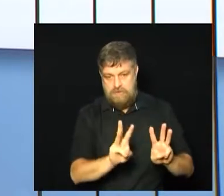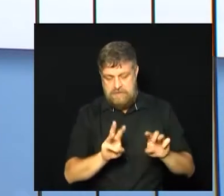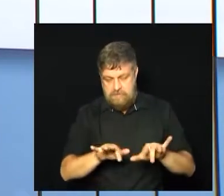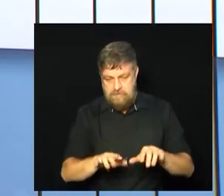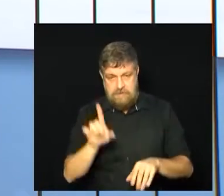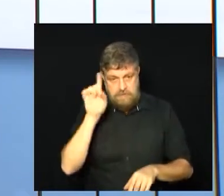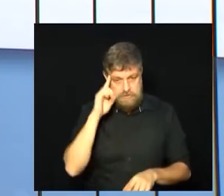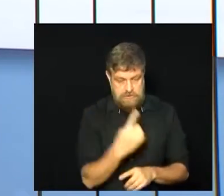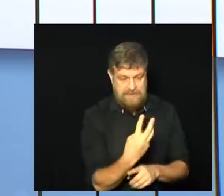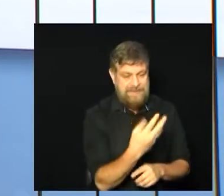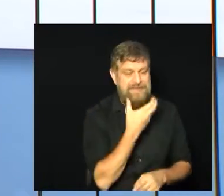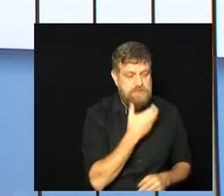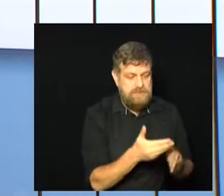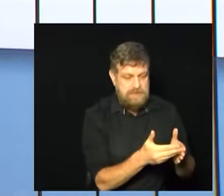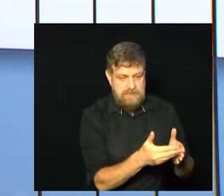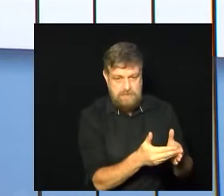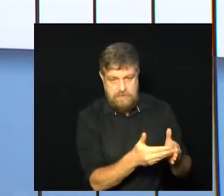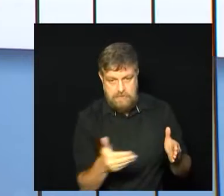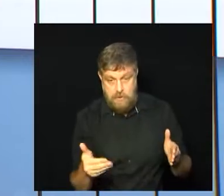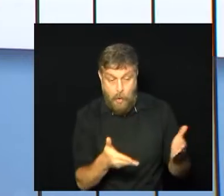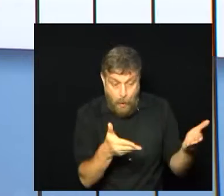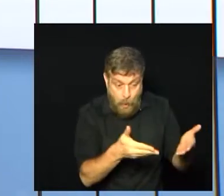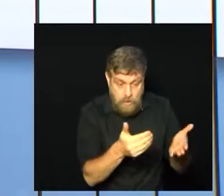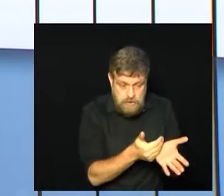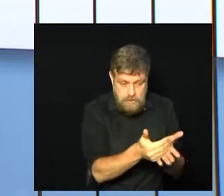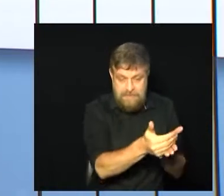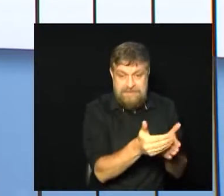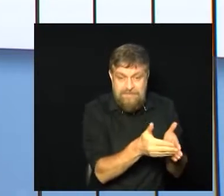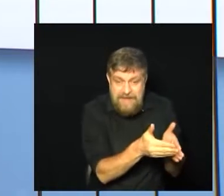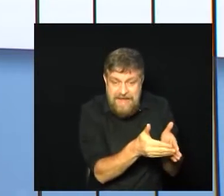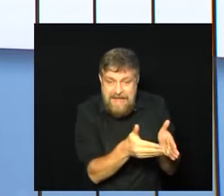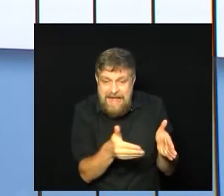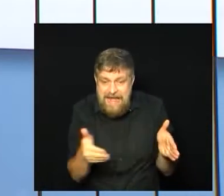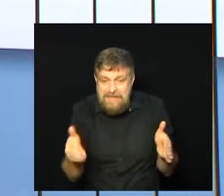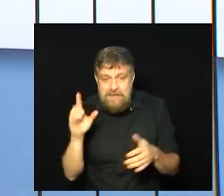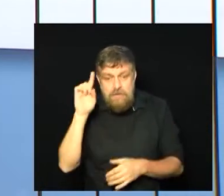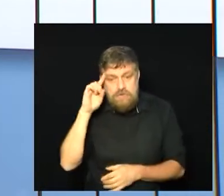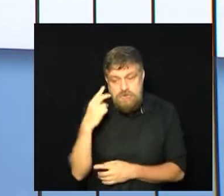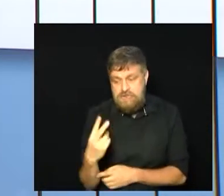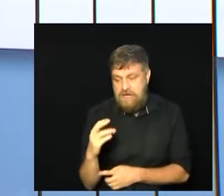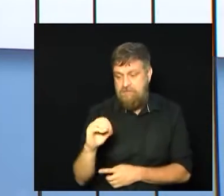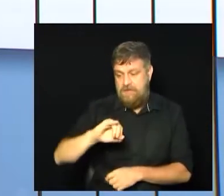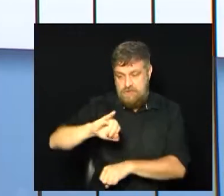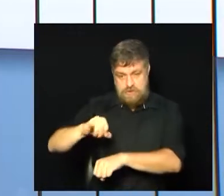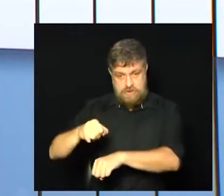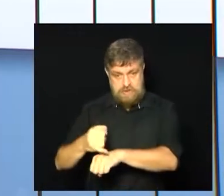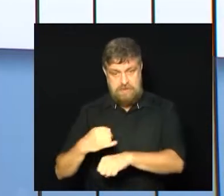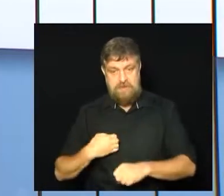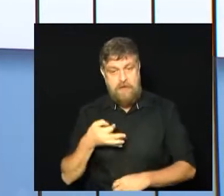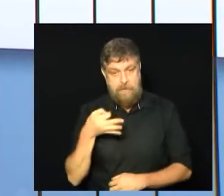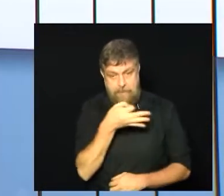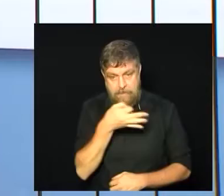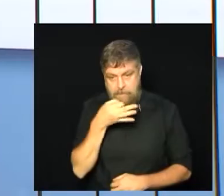os dias 13 de dezembro, ou seja, começaram hoje essas inscrições e vão até o dia 20 de janeiro. A gente vai falar aqui quais